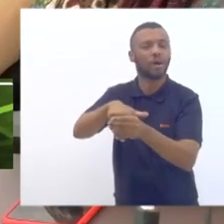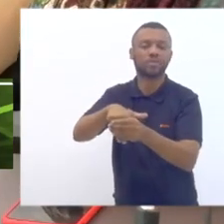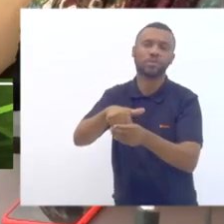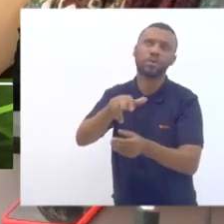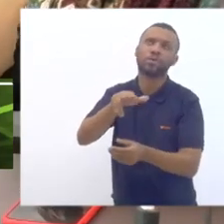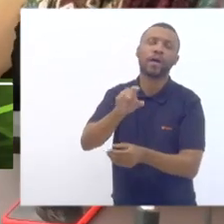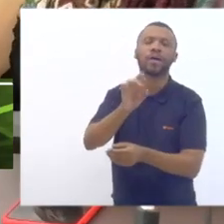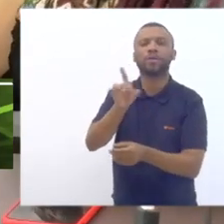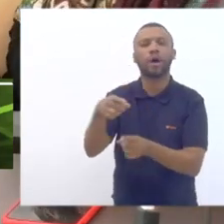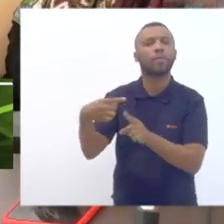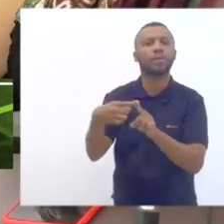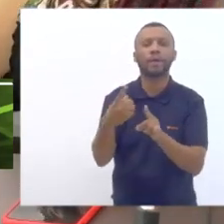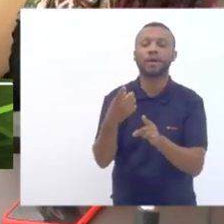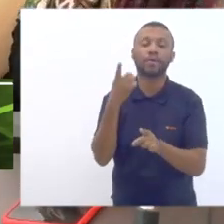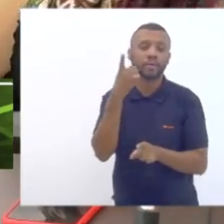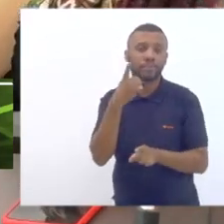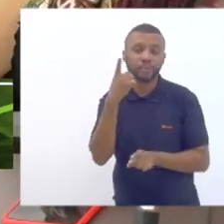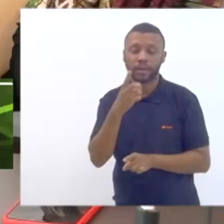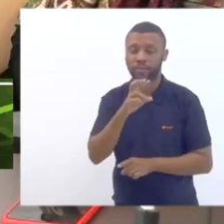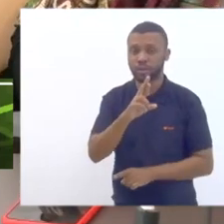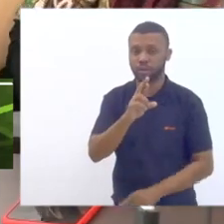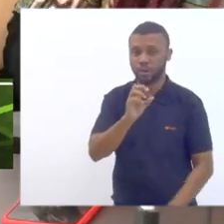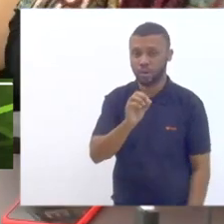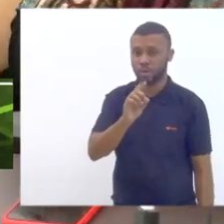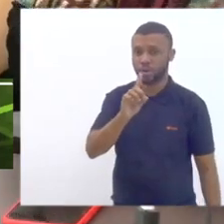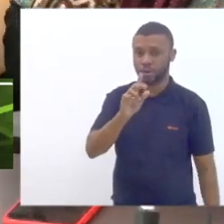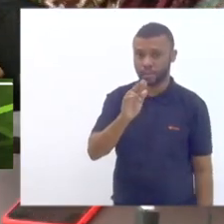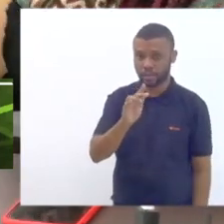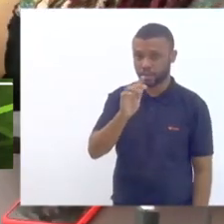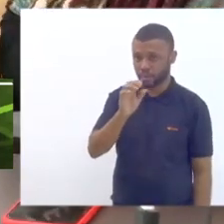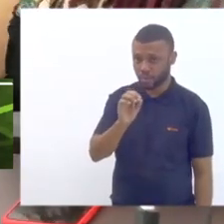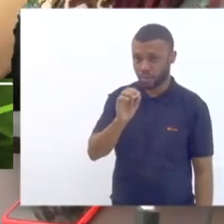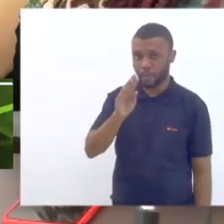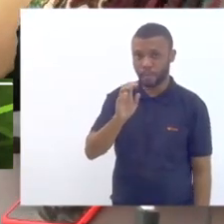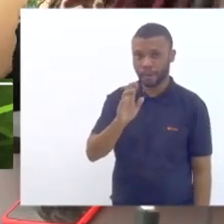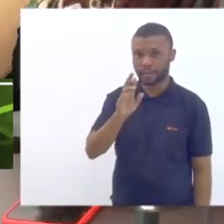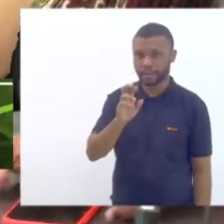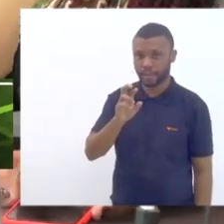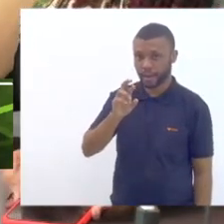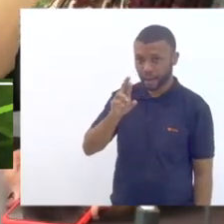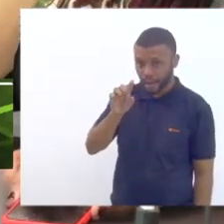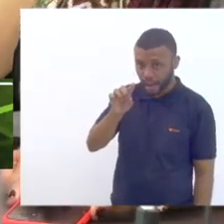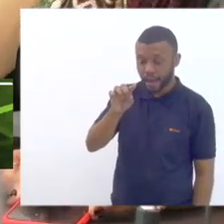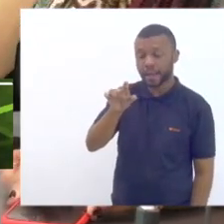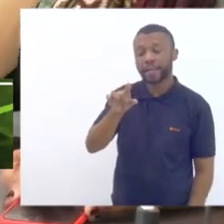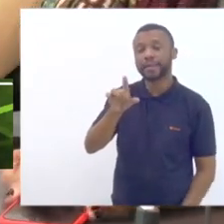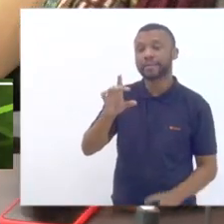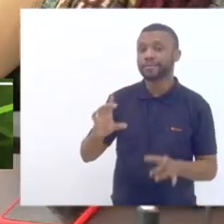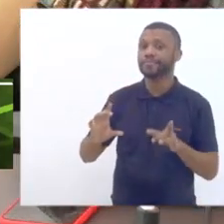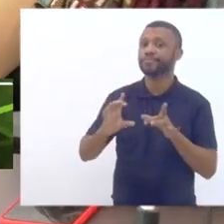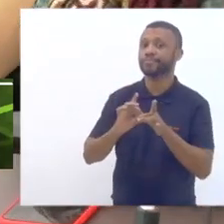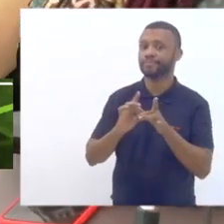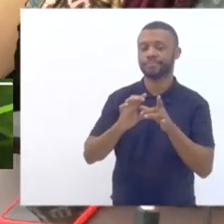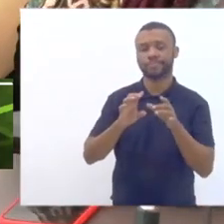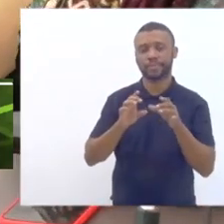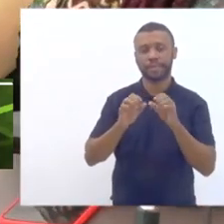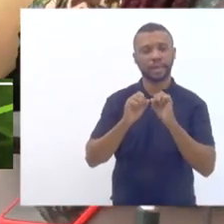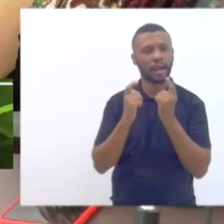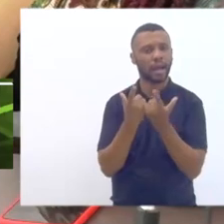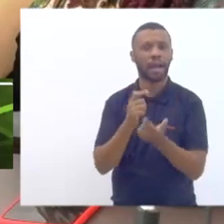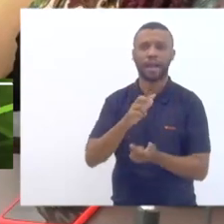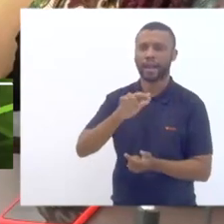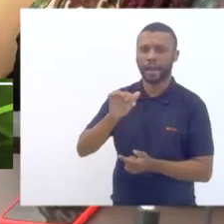deputado Rodrigo Bacelar integra a maior bancada desta Casa Legislativa e por conta